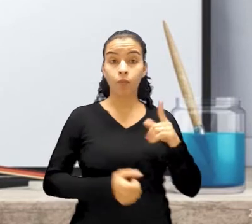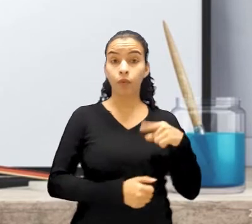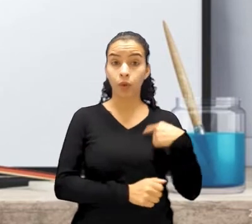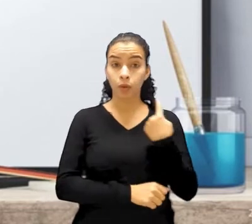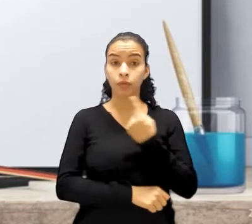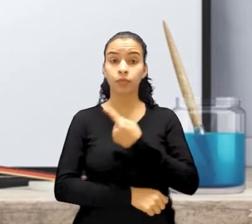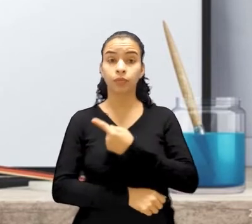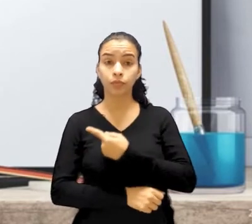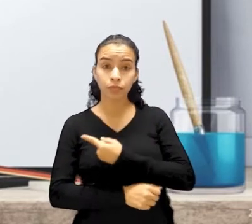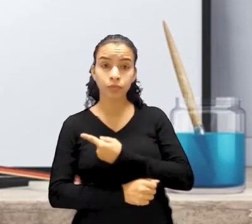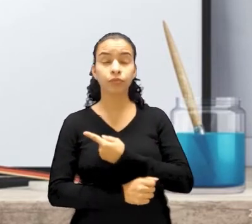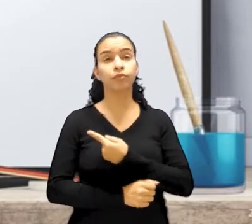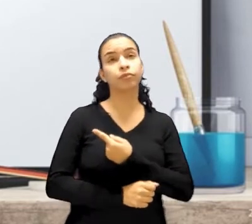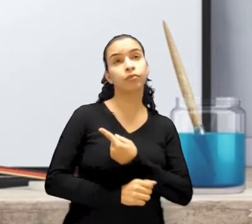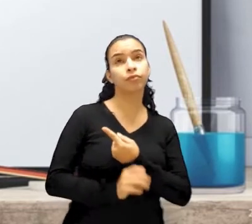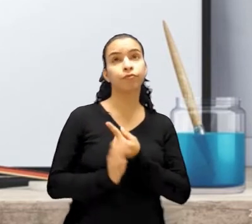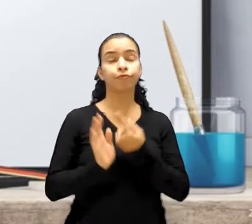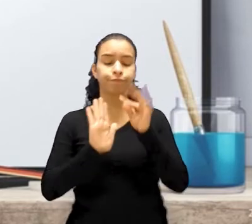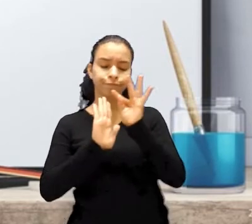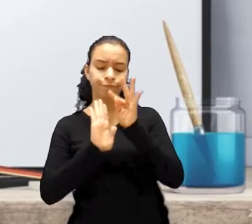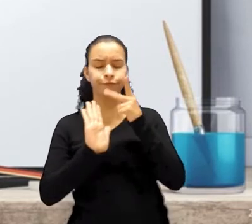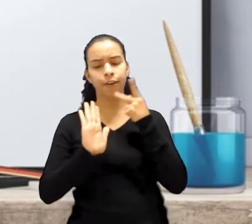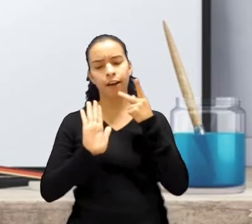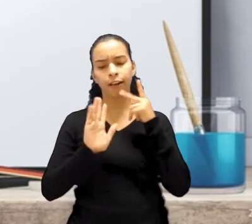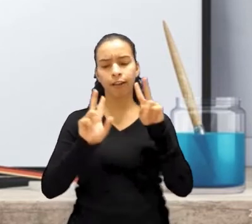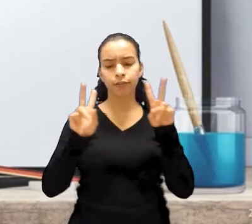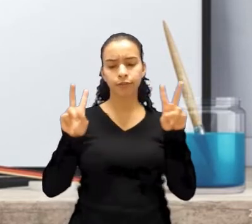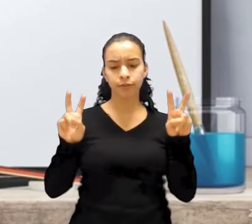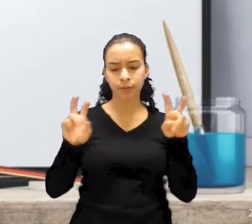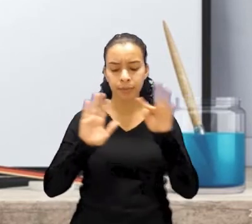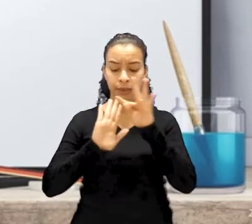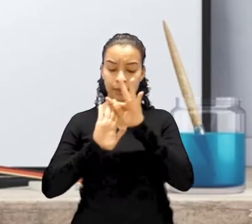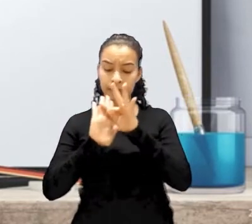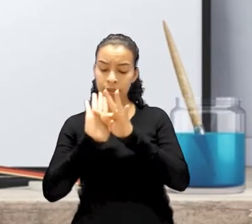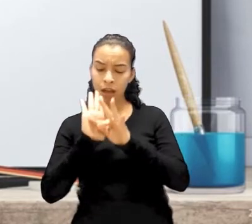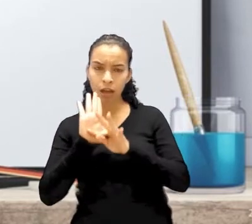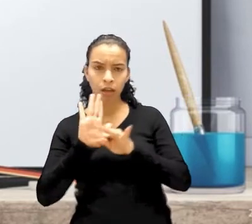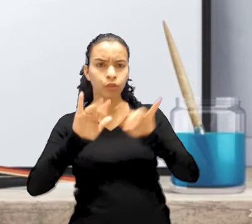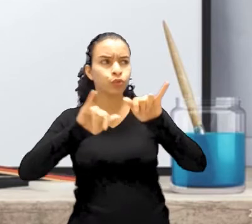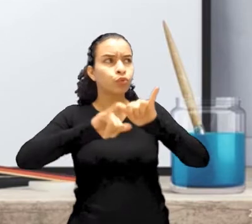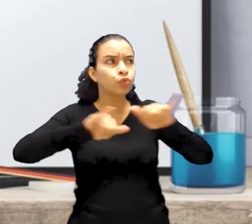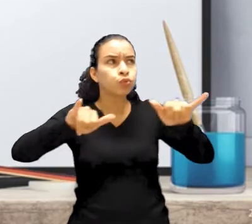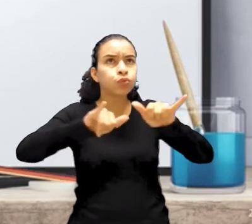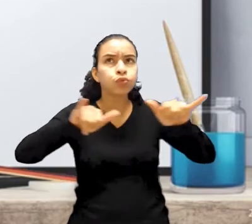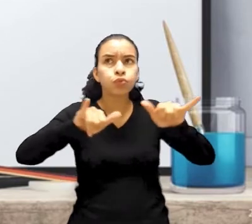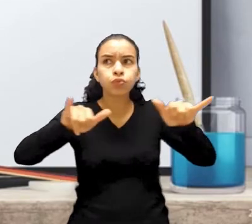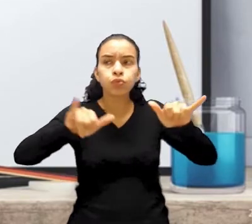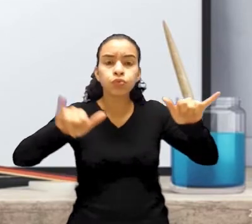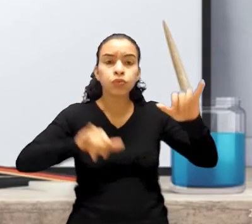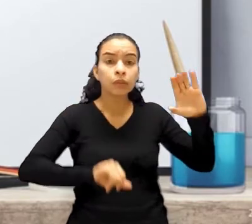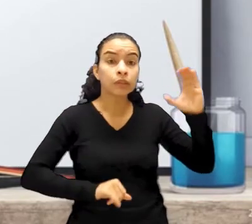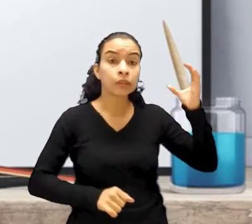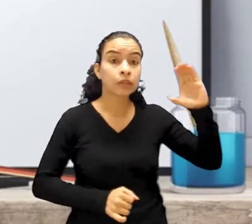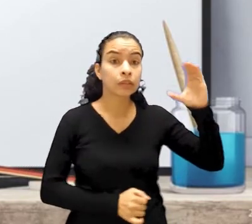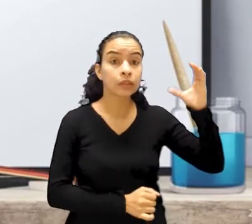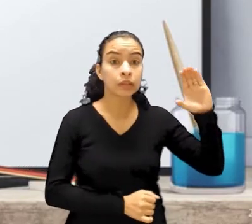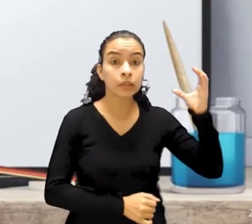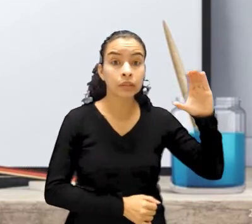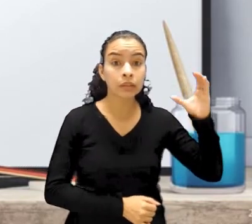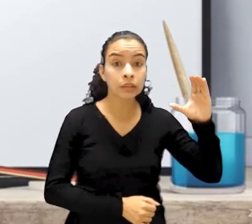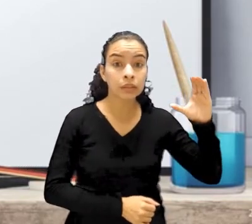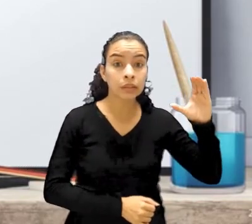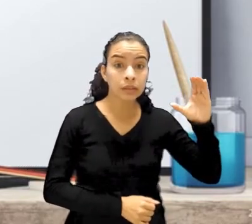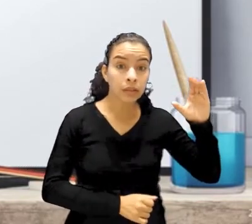Quando nós falamos também, né, no artigo de divulgação científica ou no texto de divulgação científica, nós